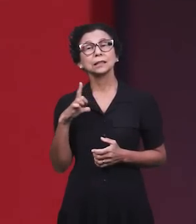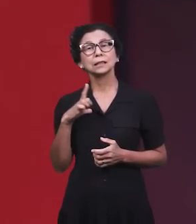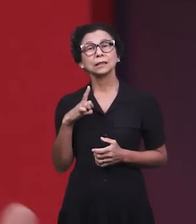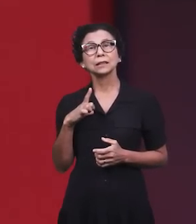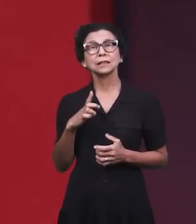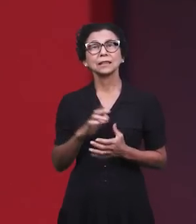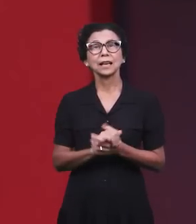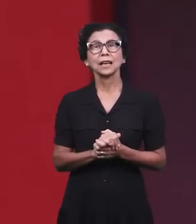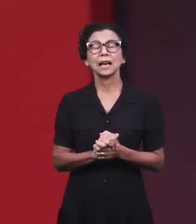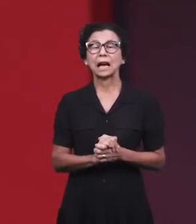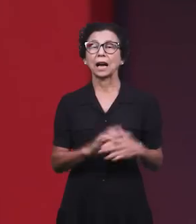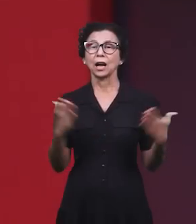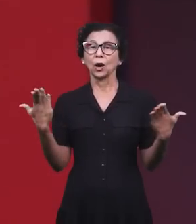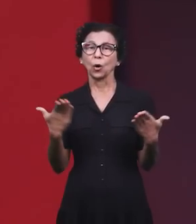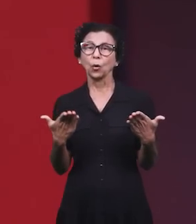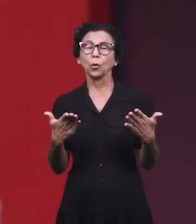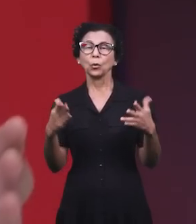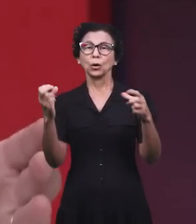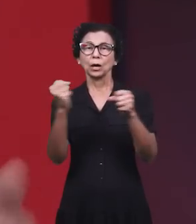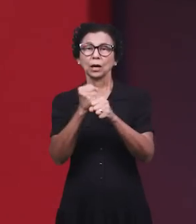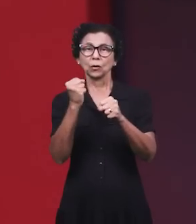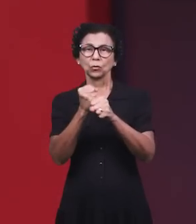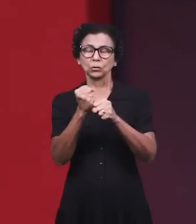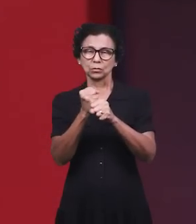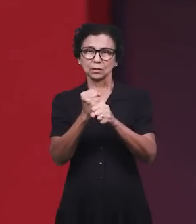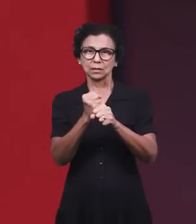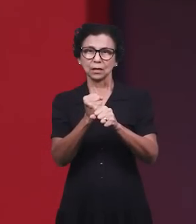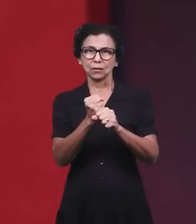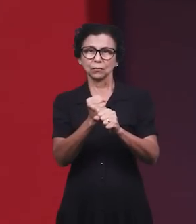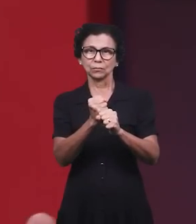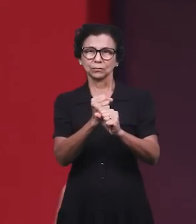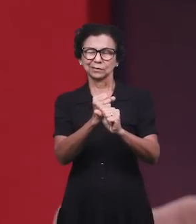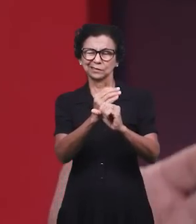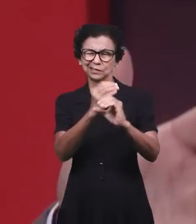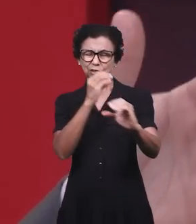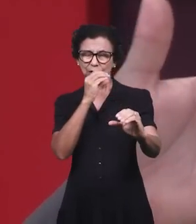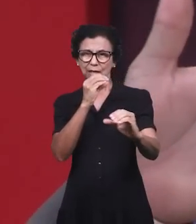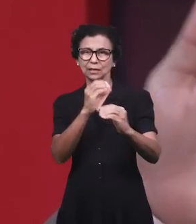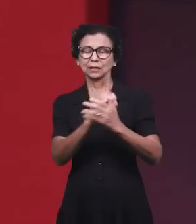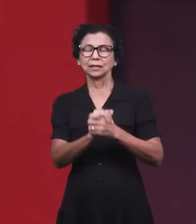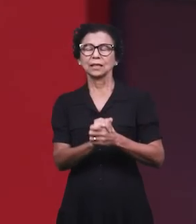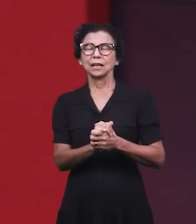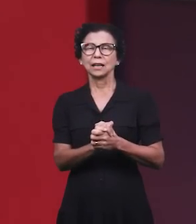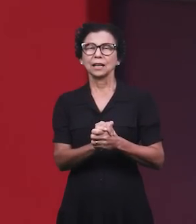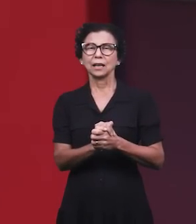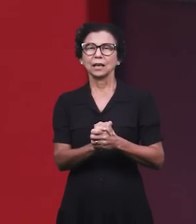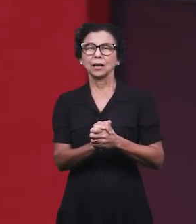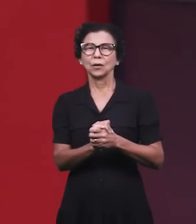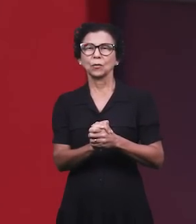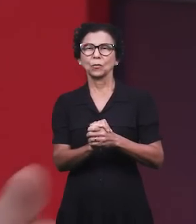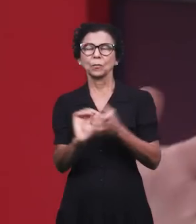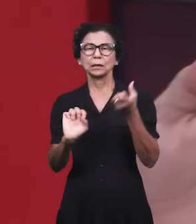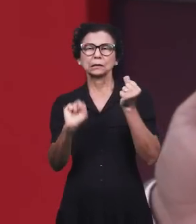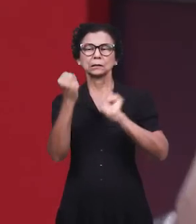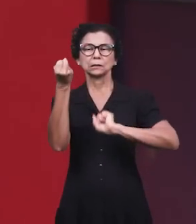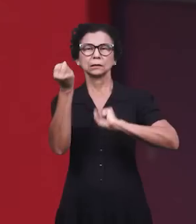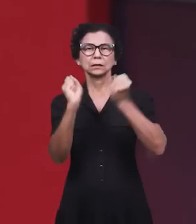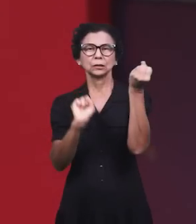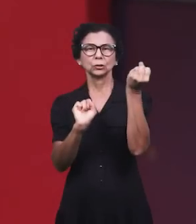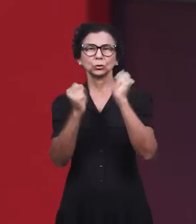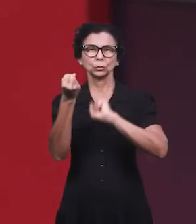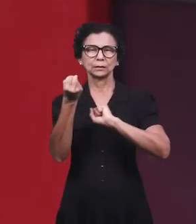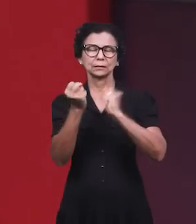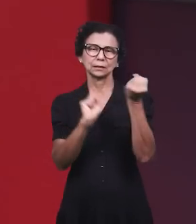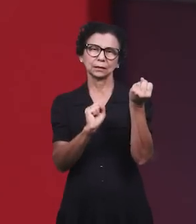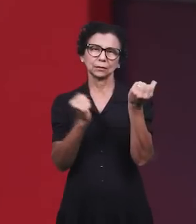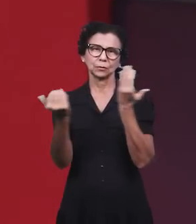indústria da construção civil. E aí o pastor Tiago foi muito feliz quando ele falou que do início ao final, né? Que é desde o arquiteto,